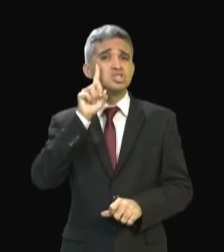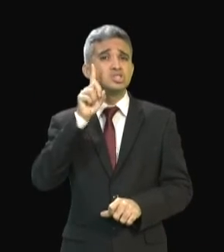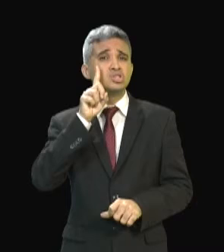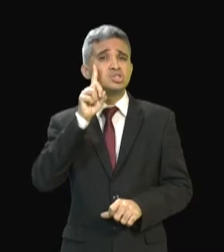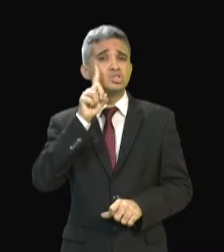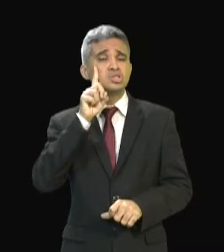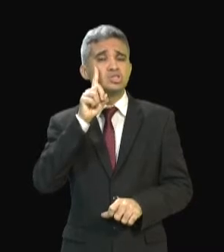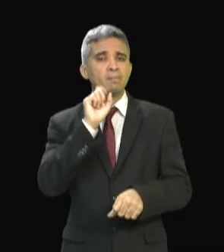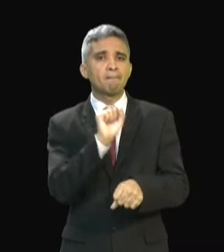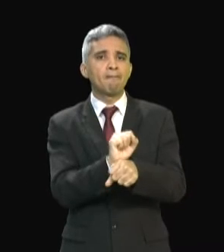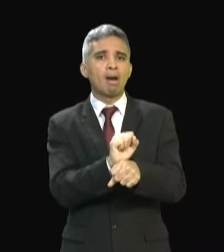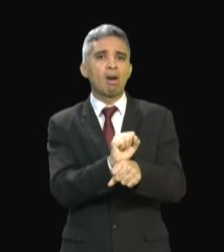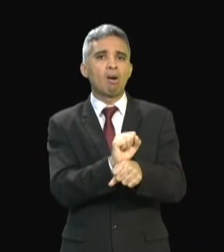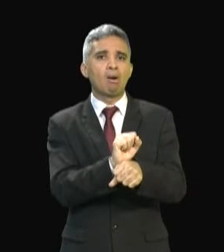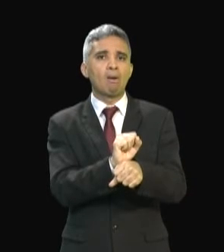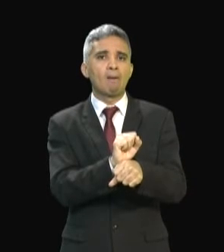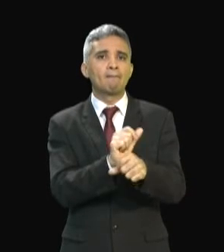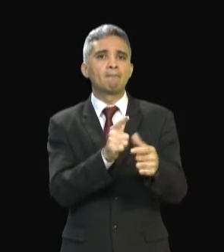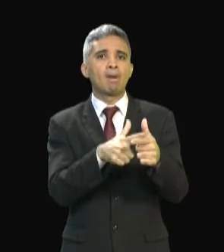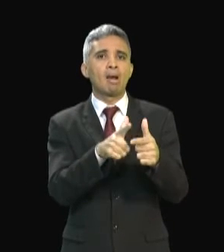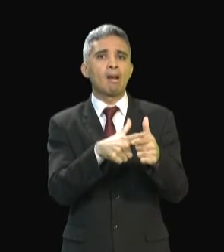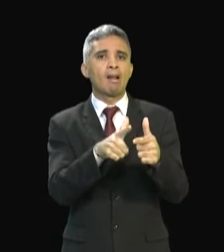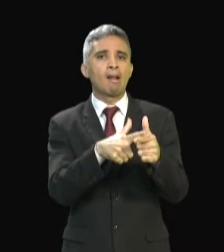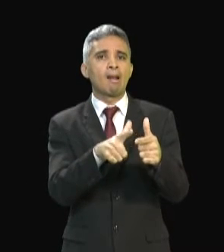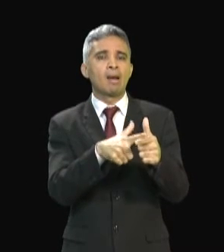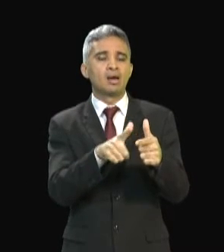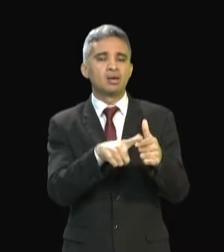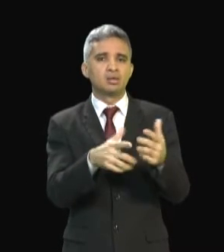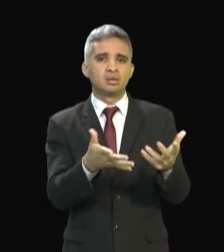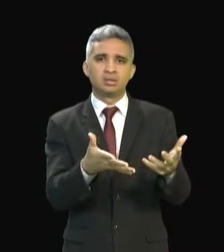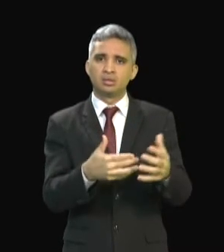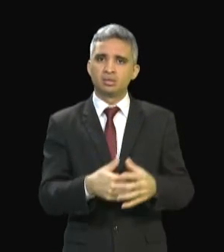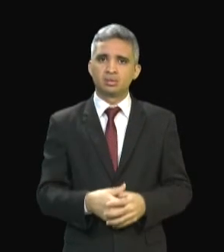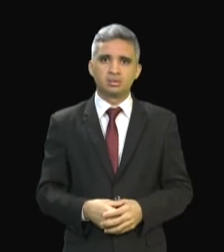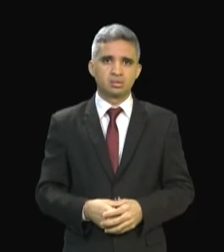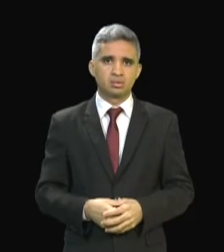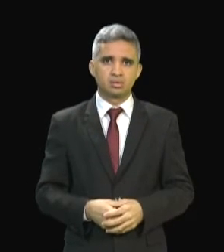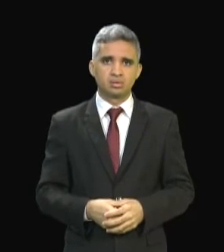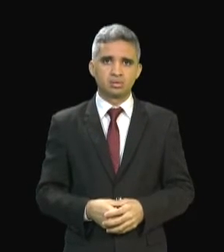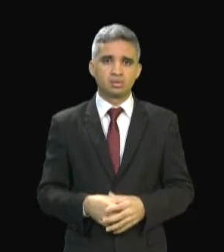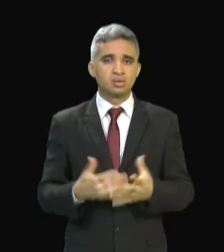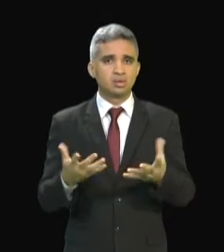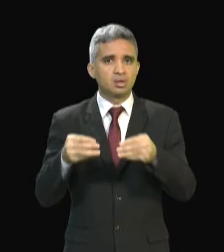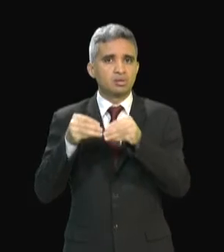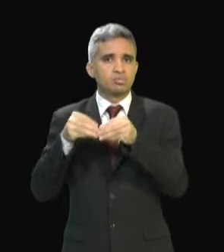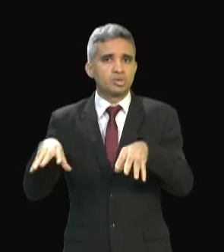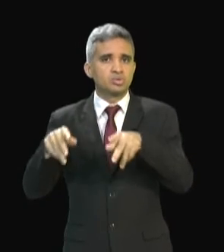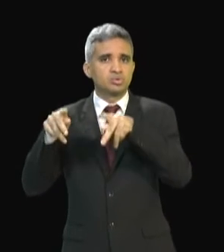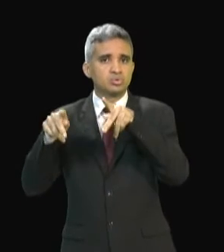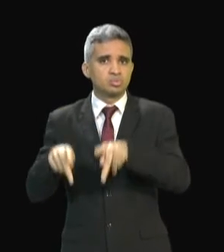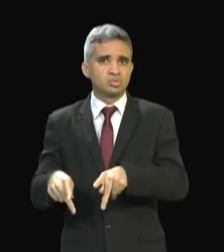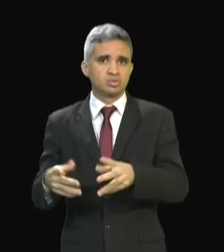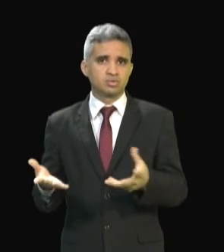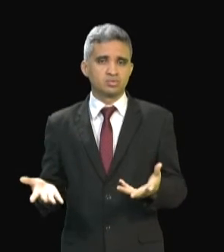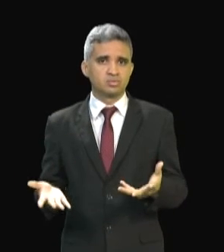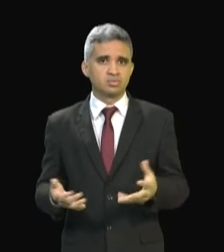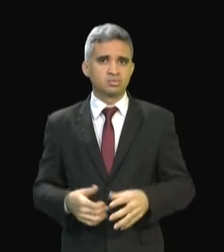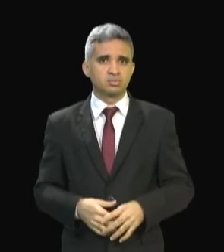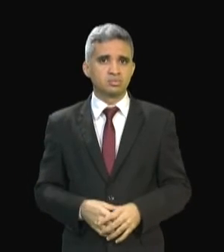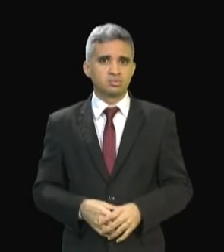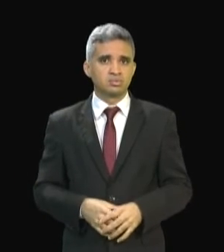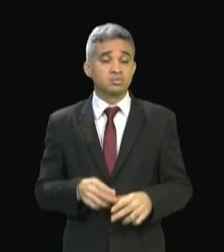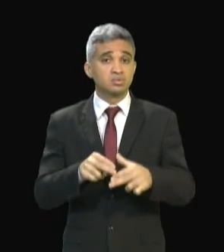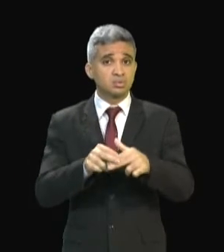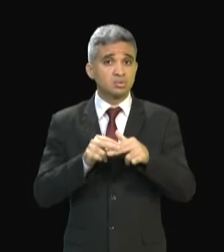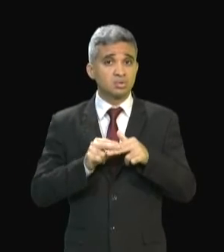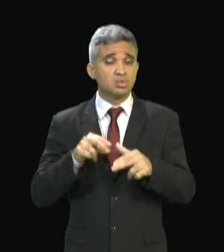serviço essencial, que é o serviço de transporte que liga a capital do estado a uma região